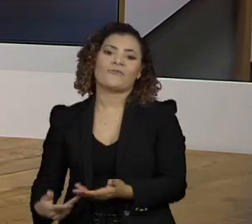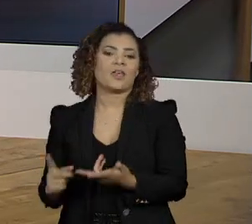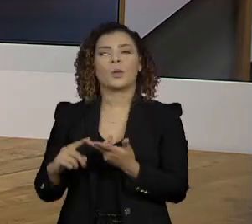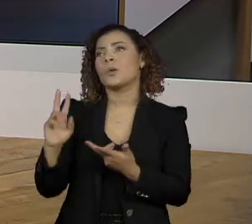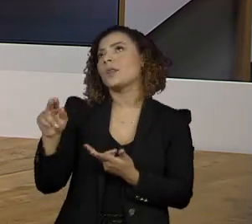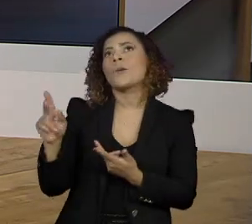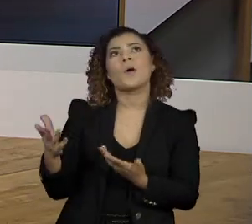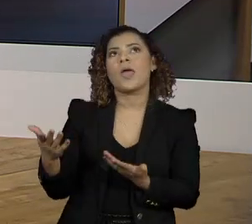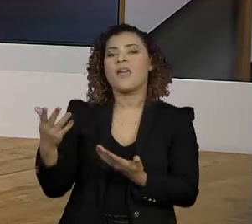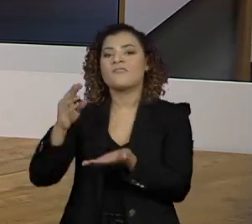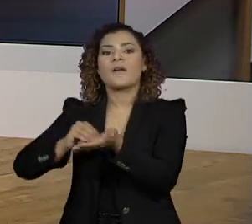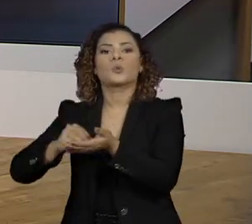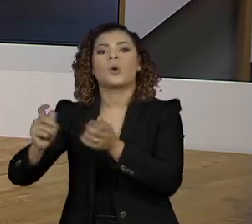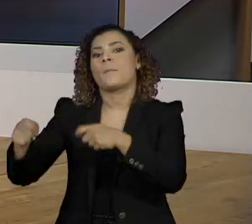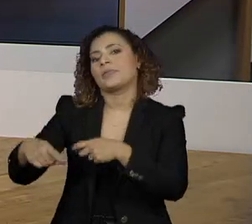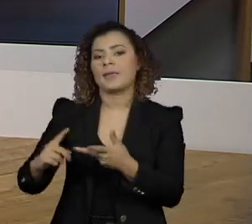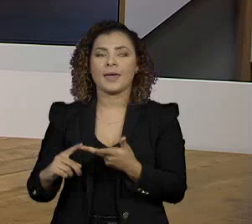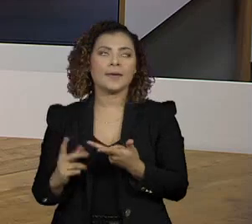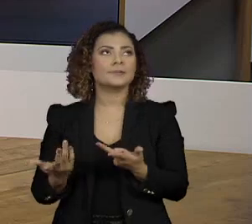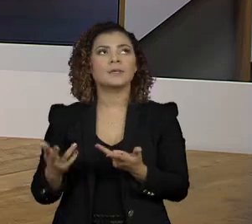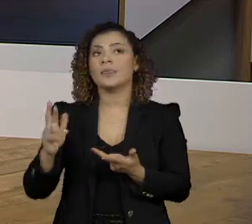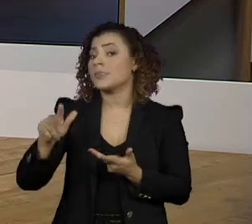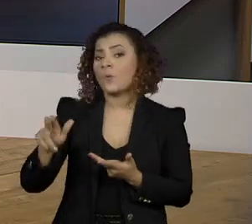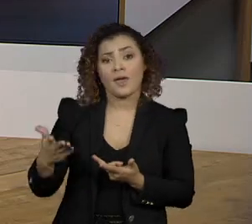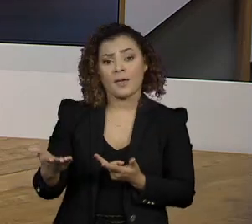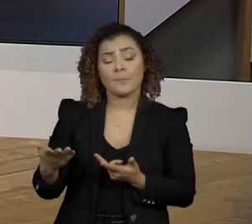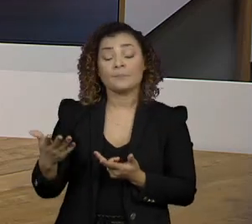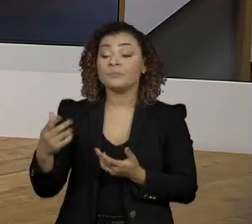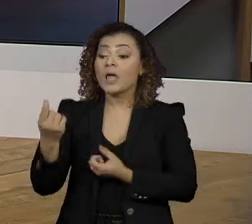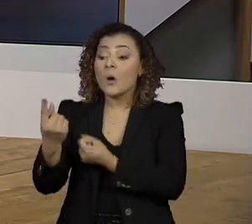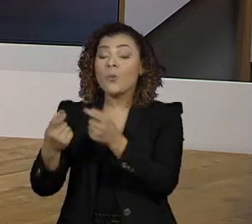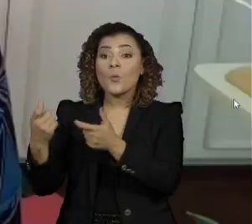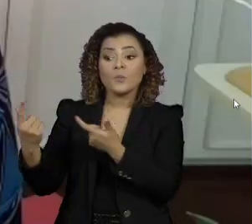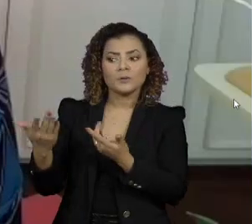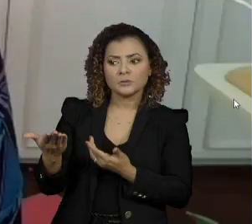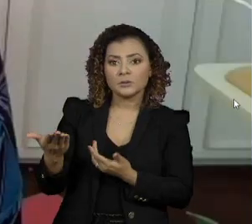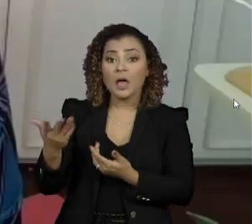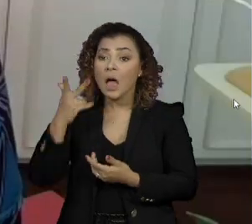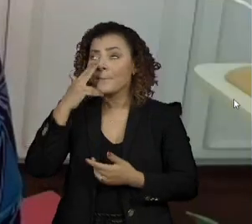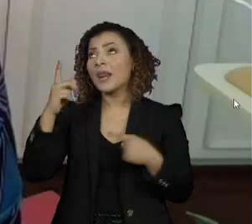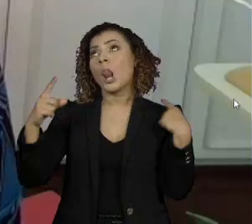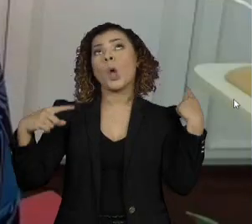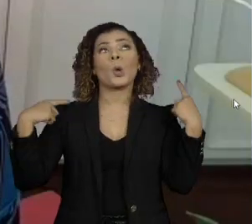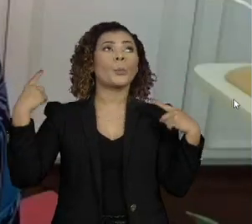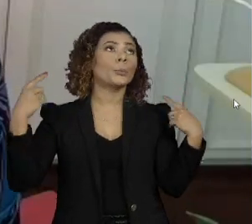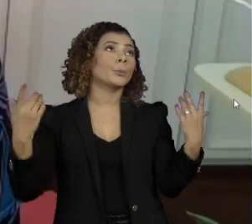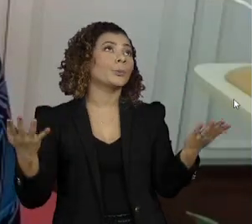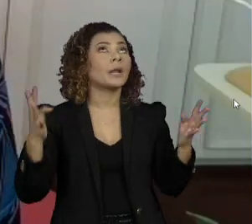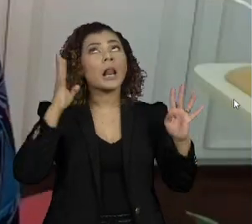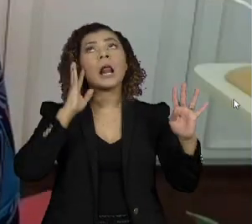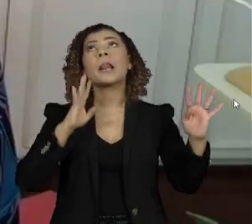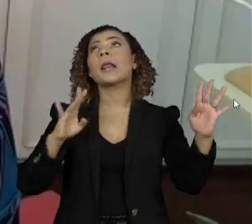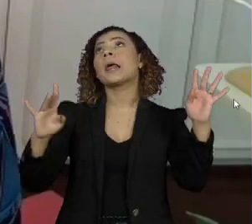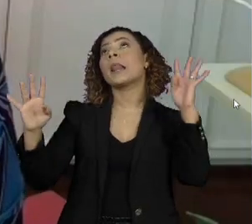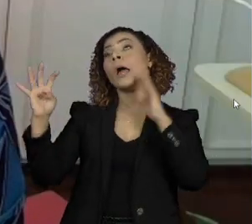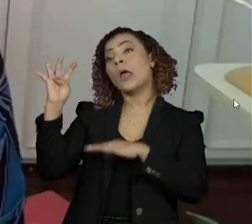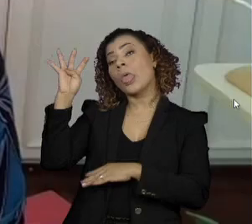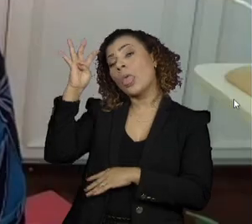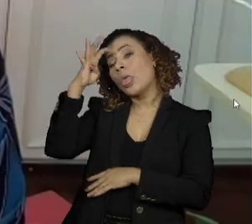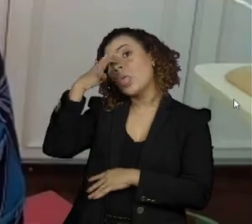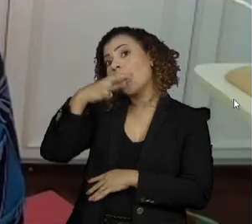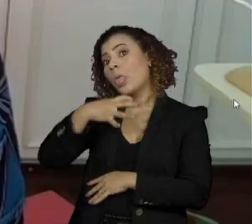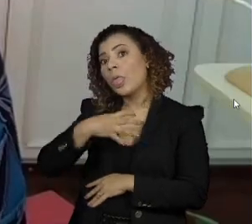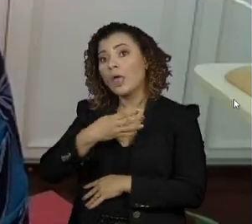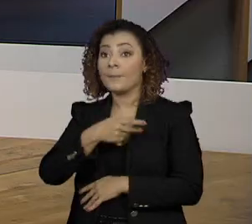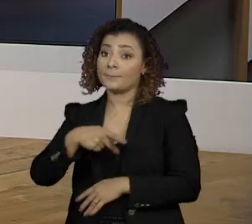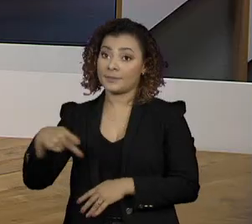tratava de incompetência, e muitas vezes as pessoas chegaram a referir loucura ou desatino do